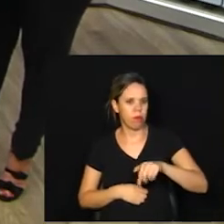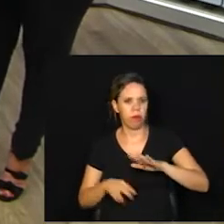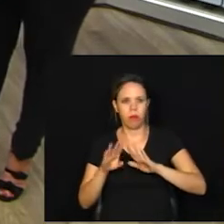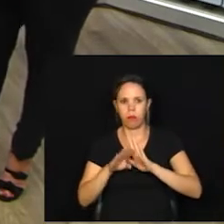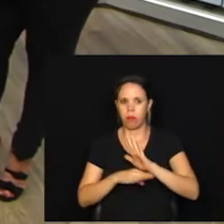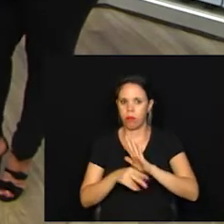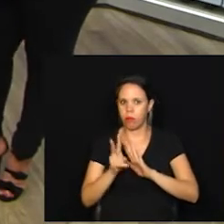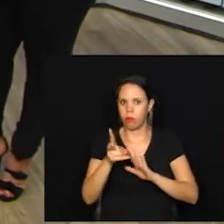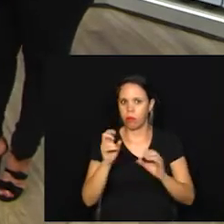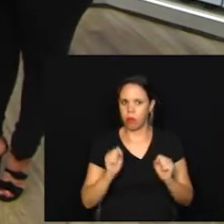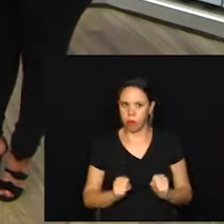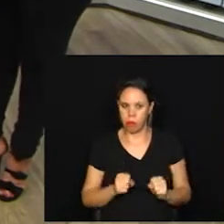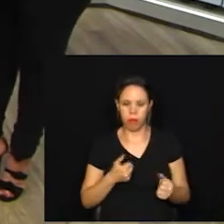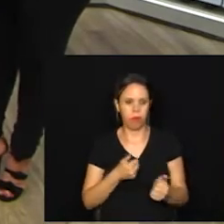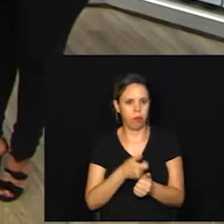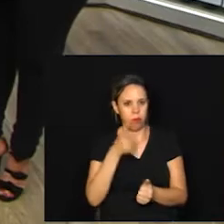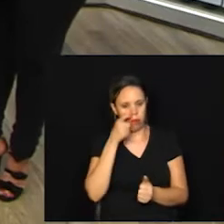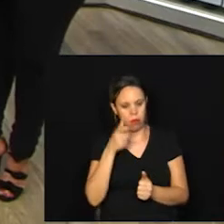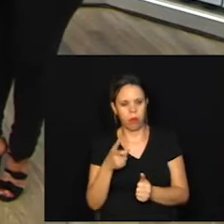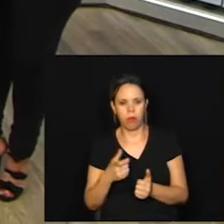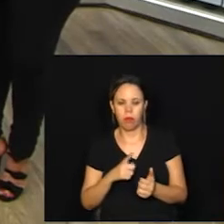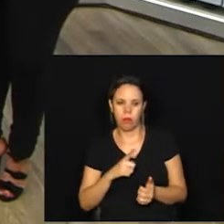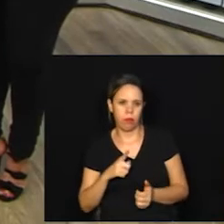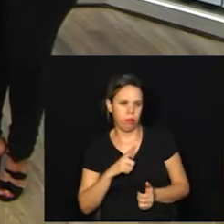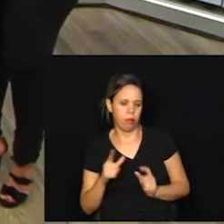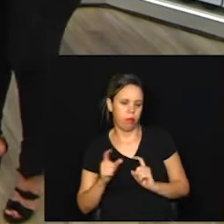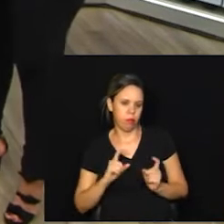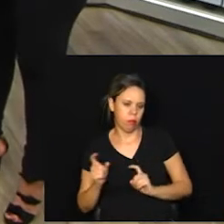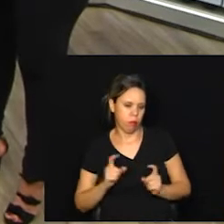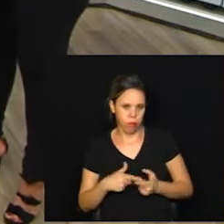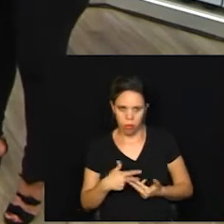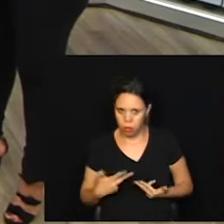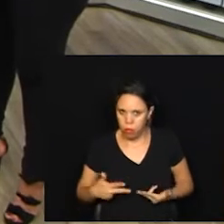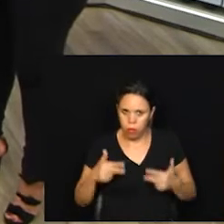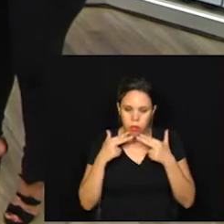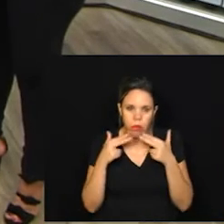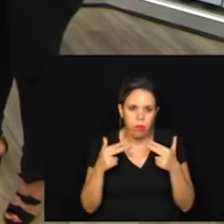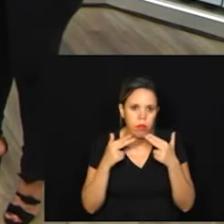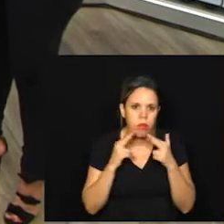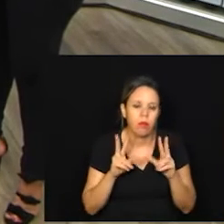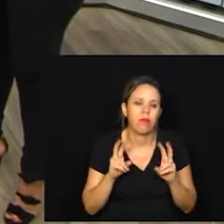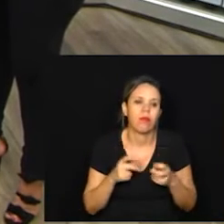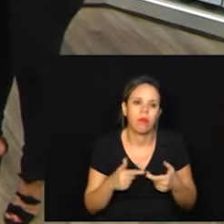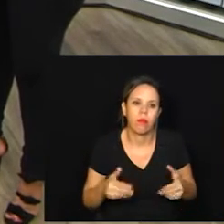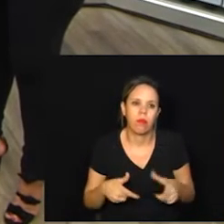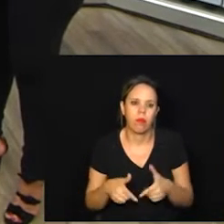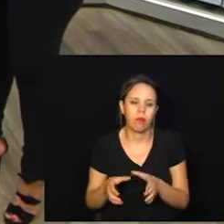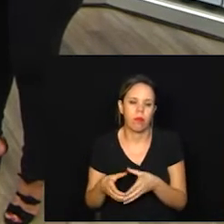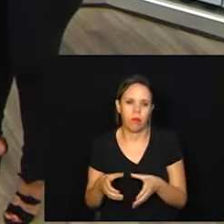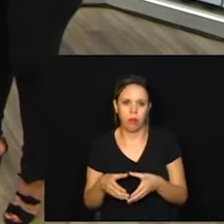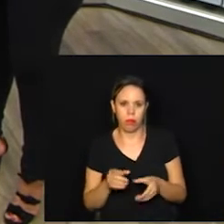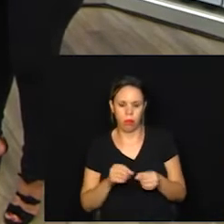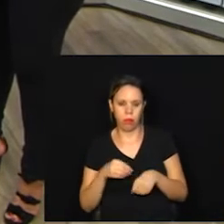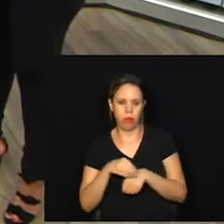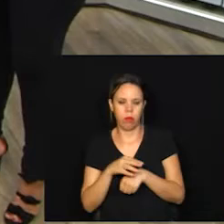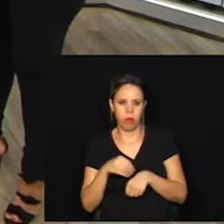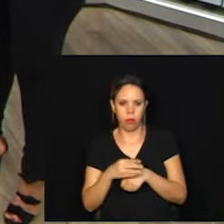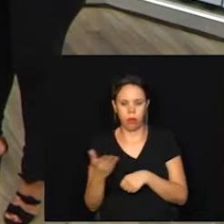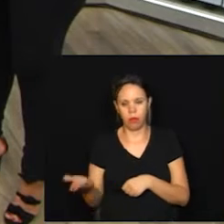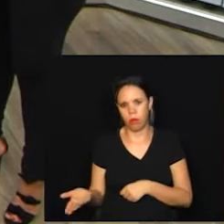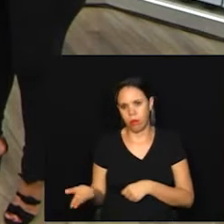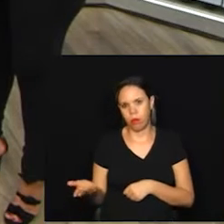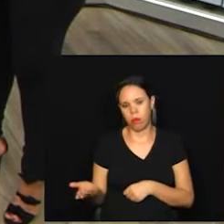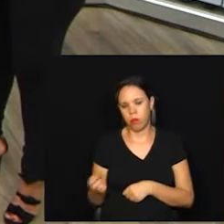você sempre vai acompanhar quando tiver uma reunião, quando tiver novidades sobre essas comissões, nós vamos trazer aqui com